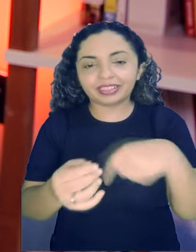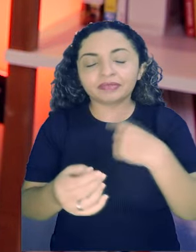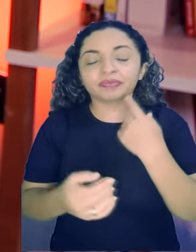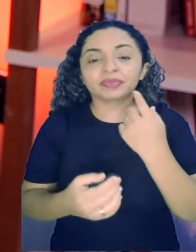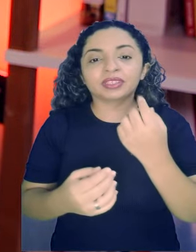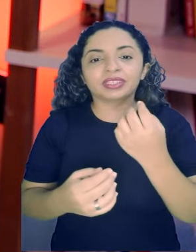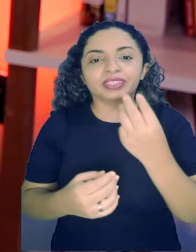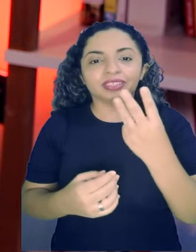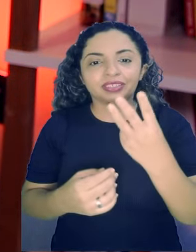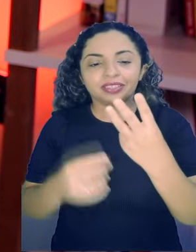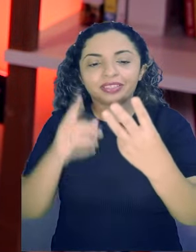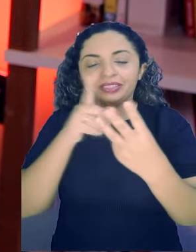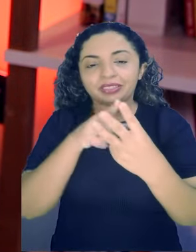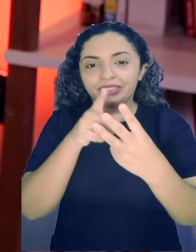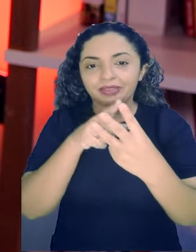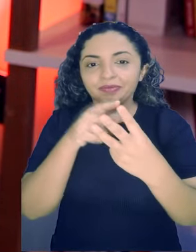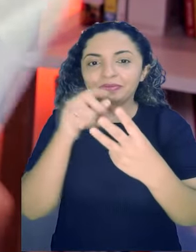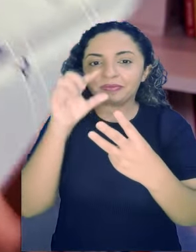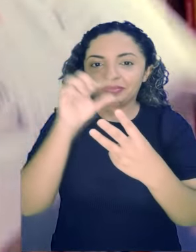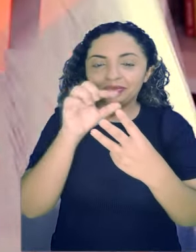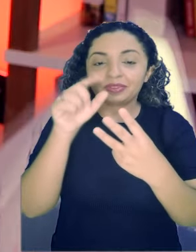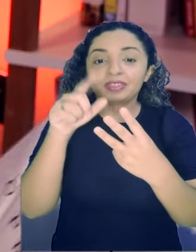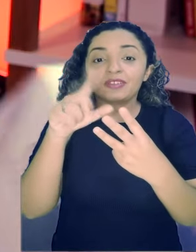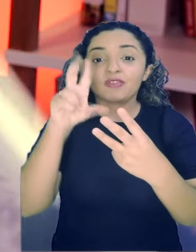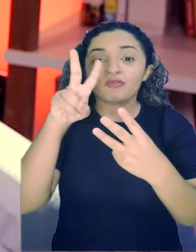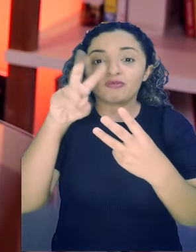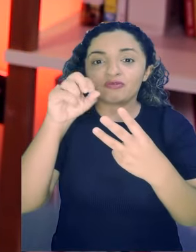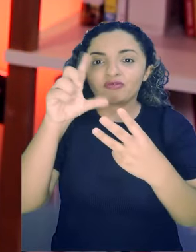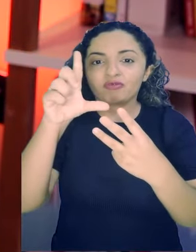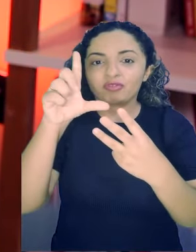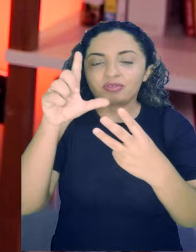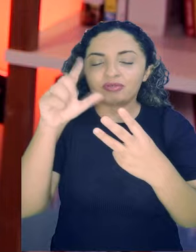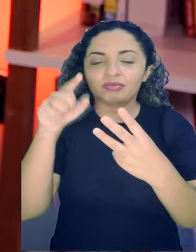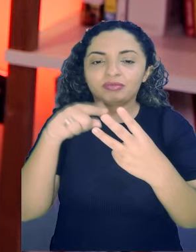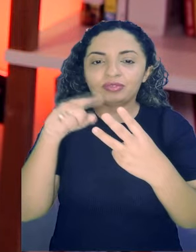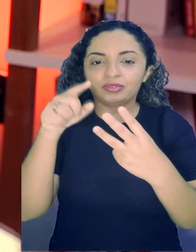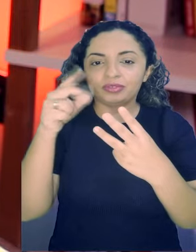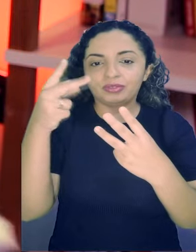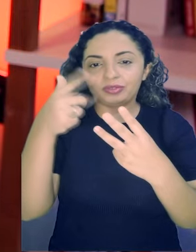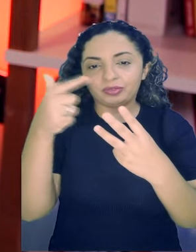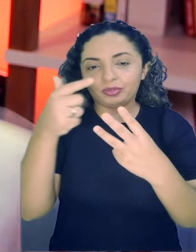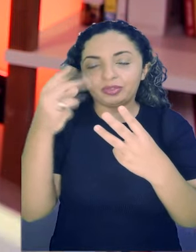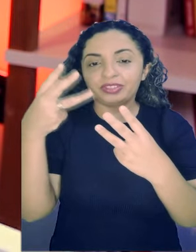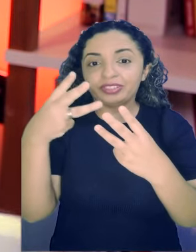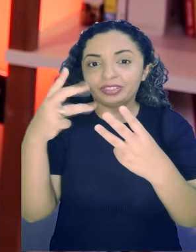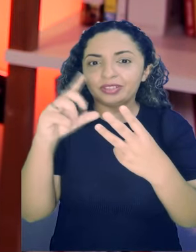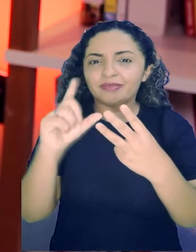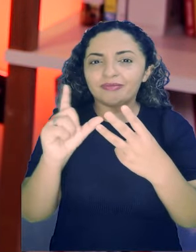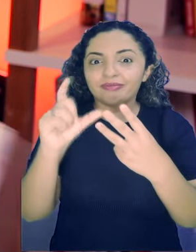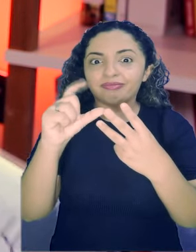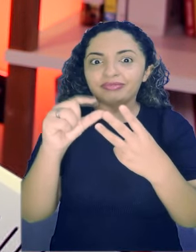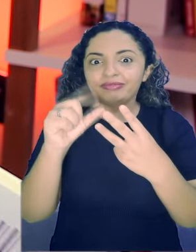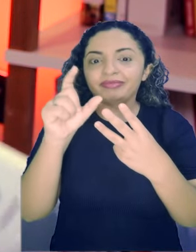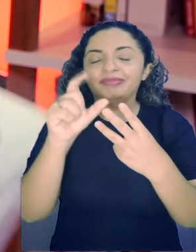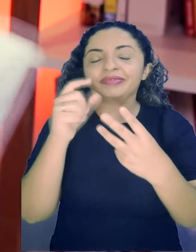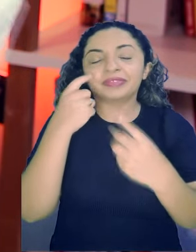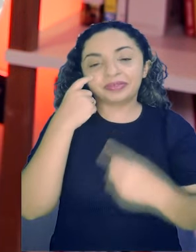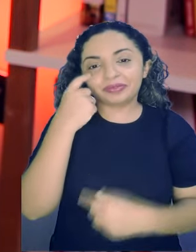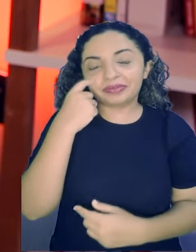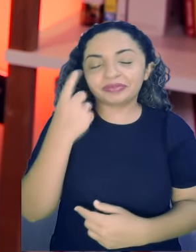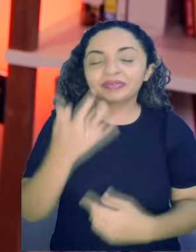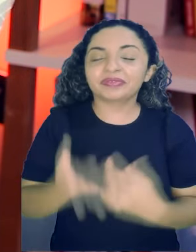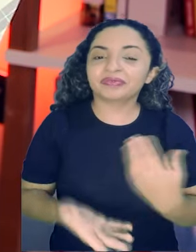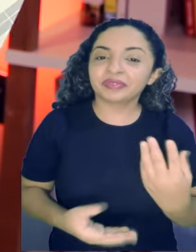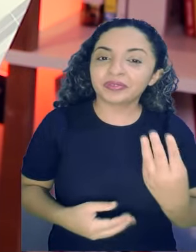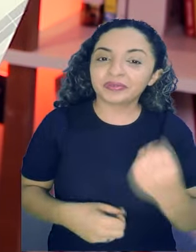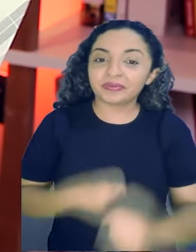mais curto. Eu vou encarar no próximo ano os outros dois volumes, que já foram lançados aqui no Brasil. São maiores, preciso de mais fôlego.